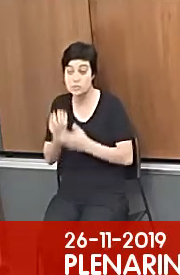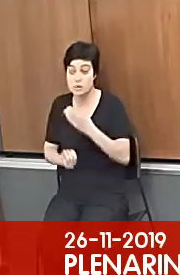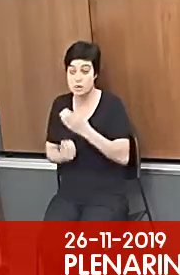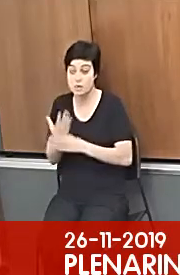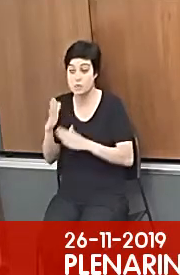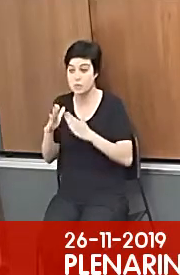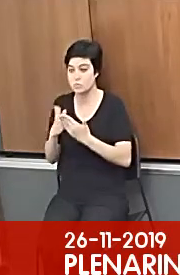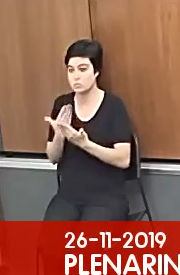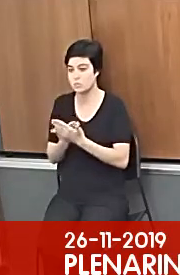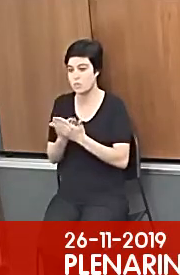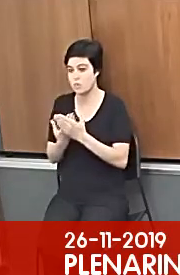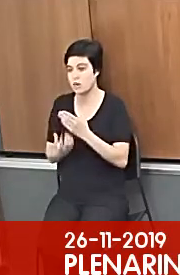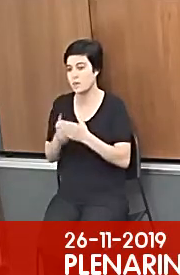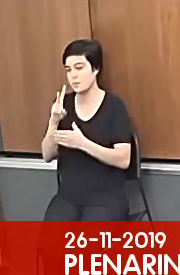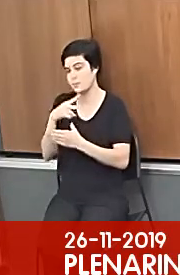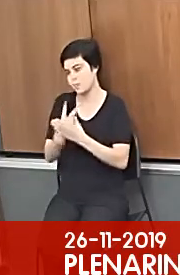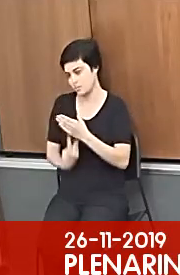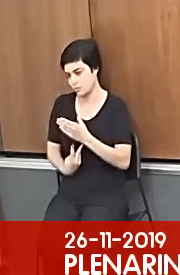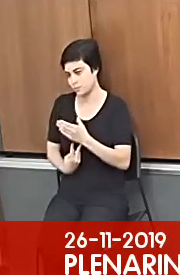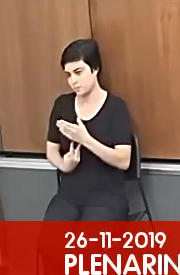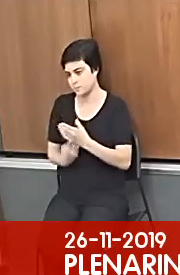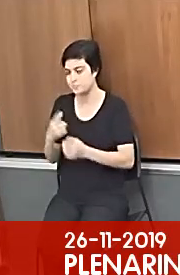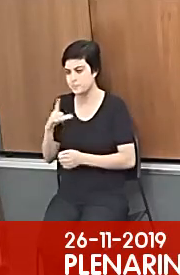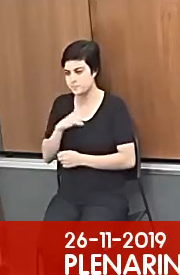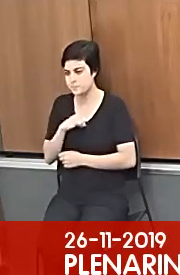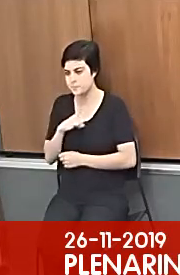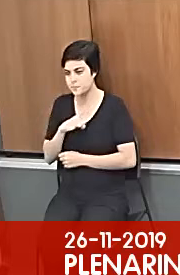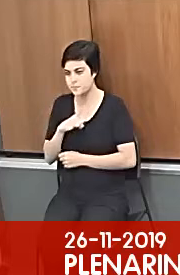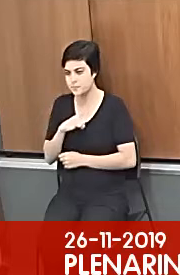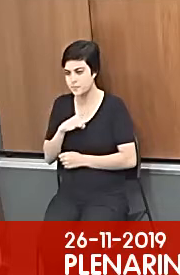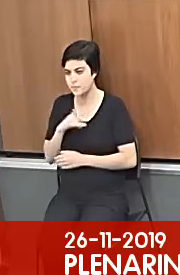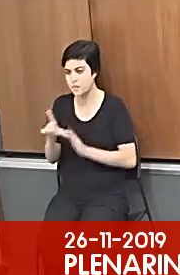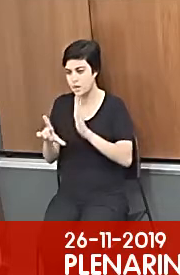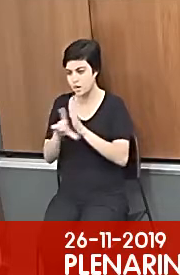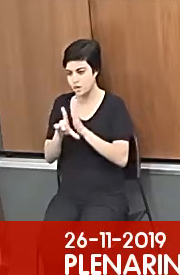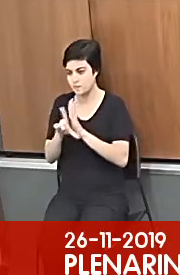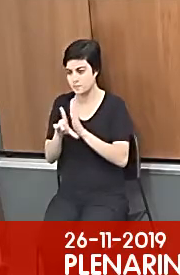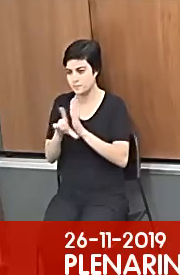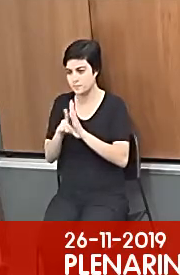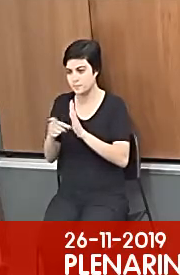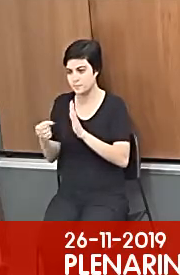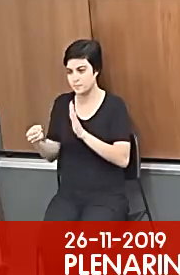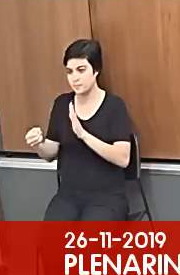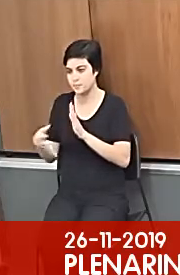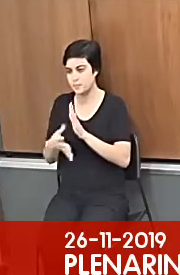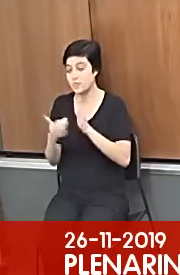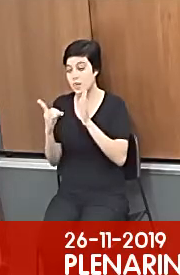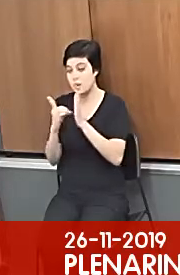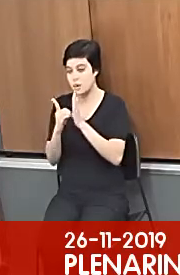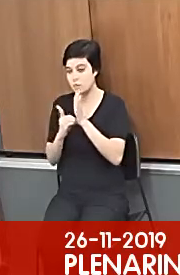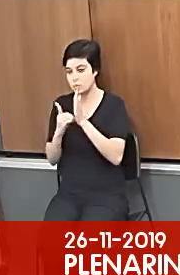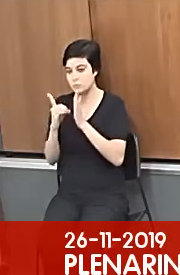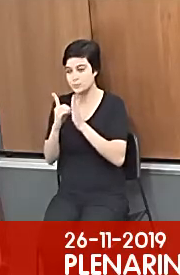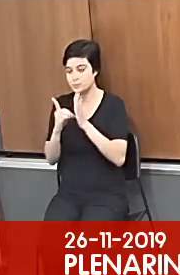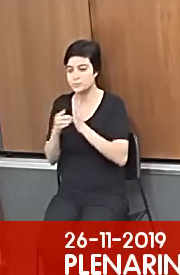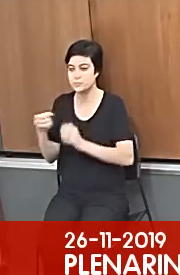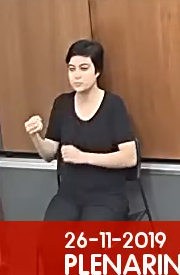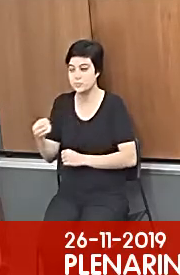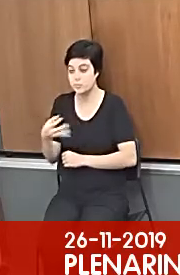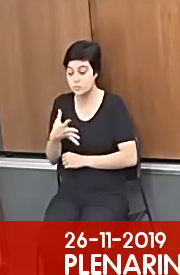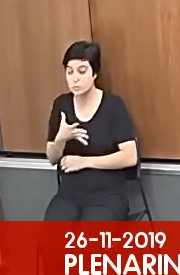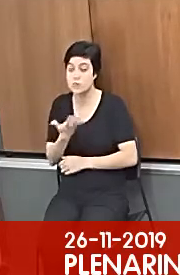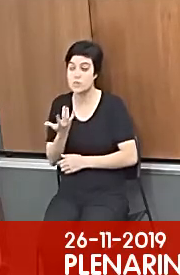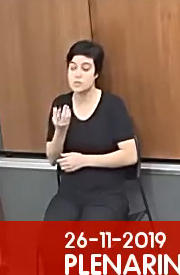bilíngues. Um decreto novo está sendo desenhado e será rapidamente, né, se tudo der